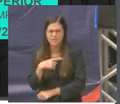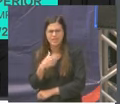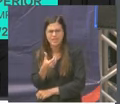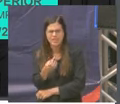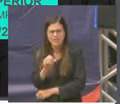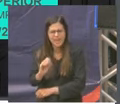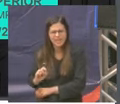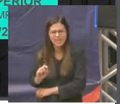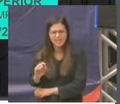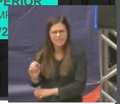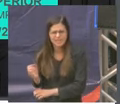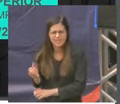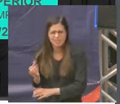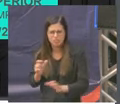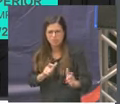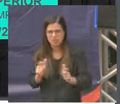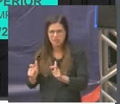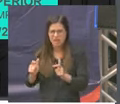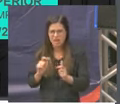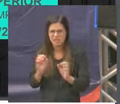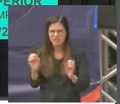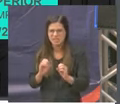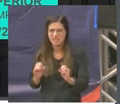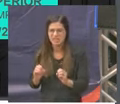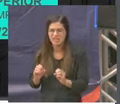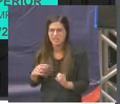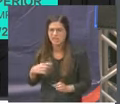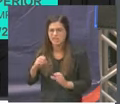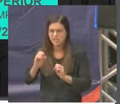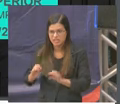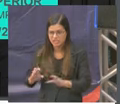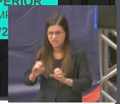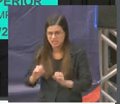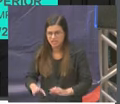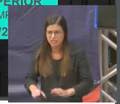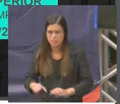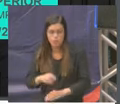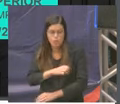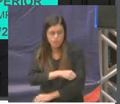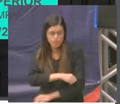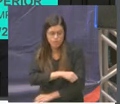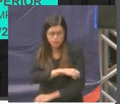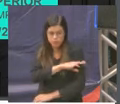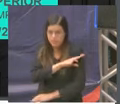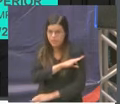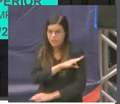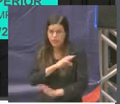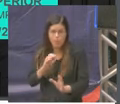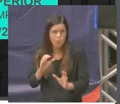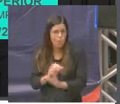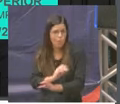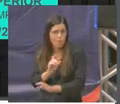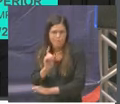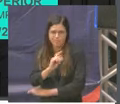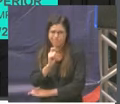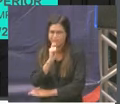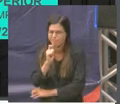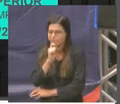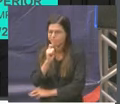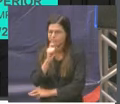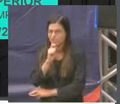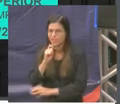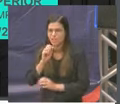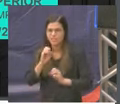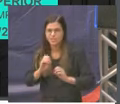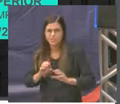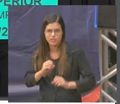É o nível vexame ali embaixo. Ensino fundamental incompleto. Ensino médio incompleto. Ensino